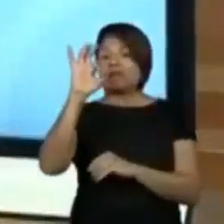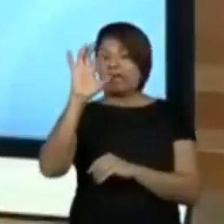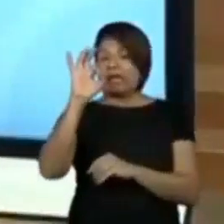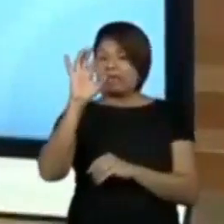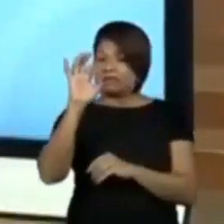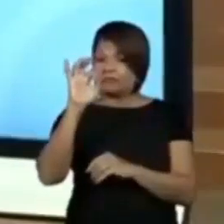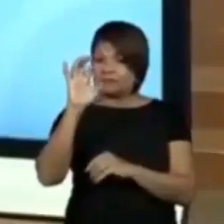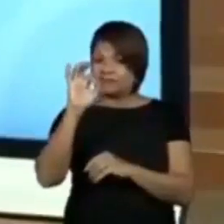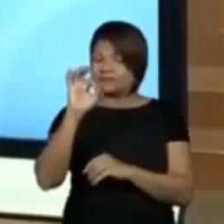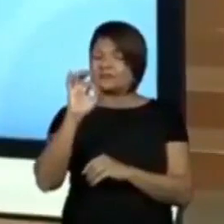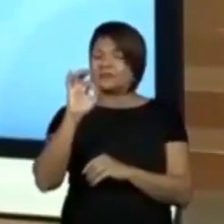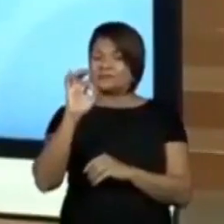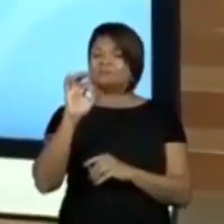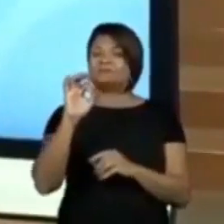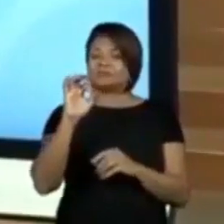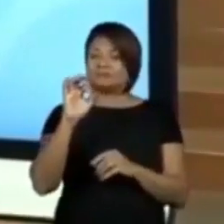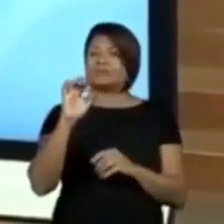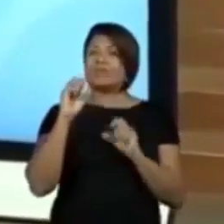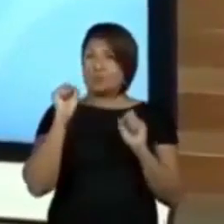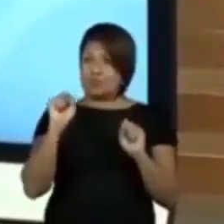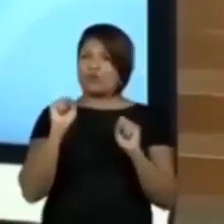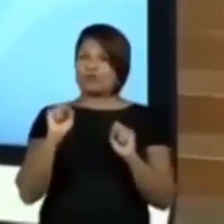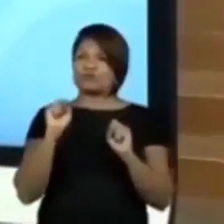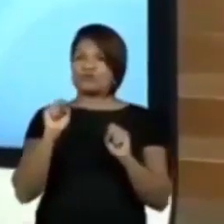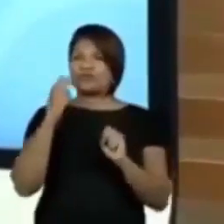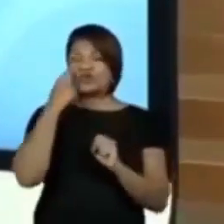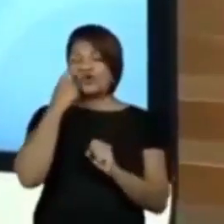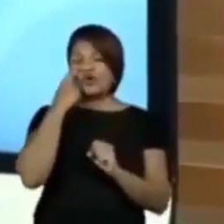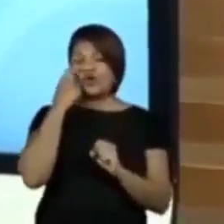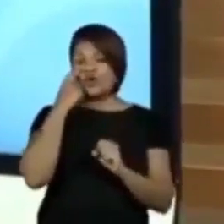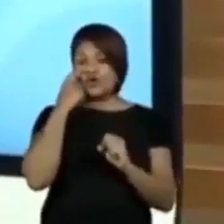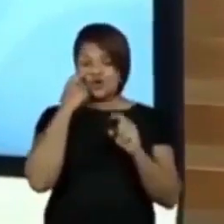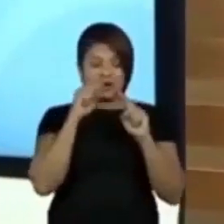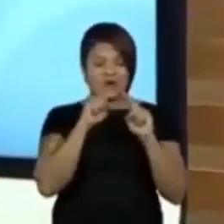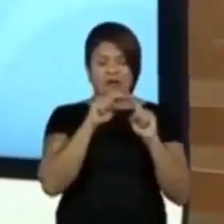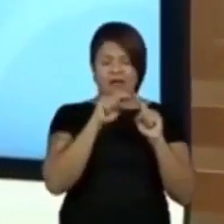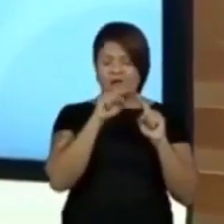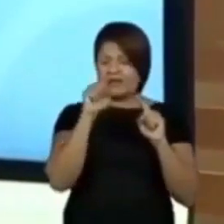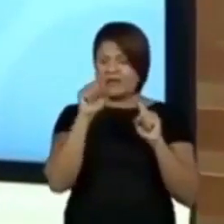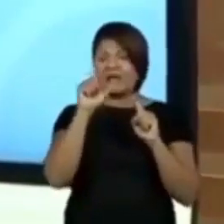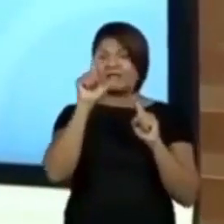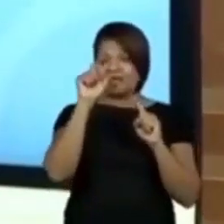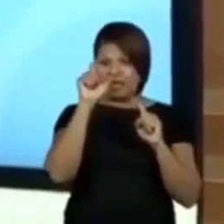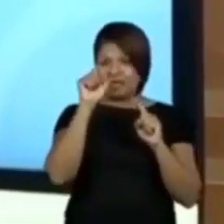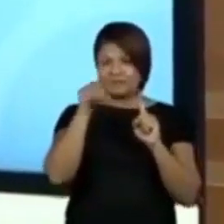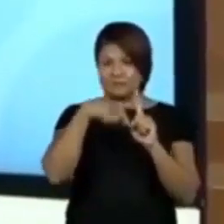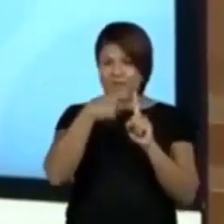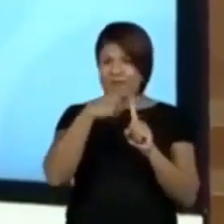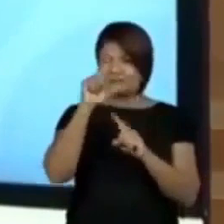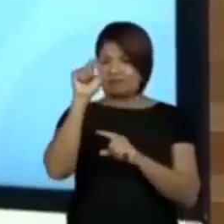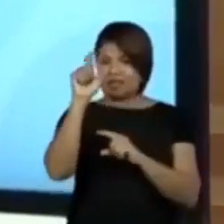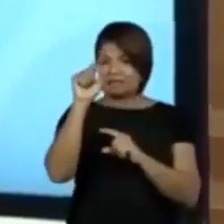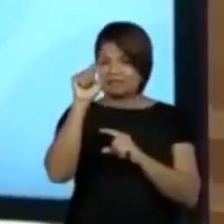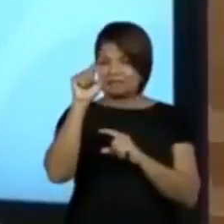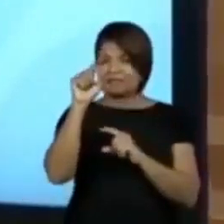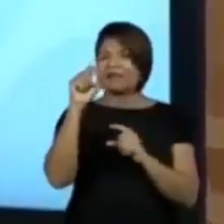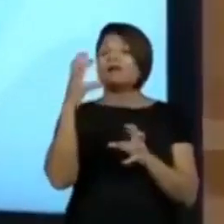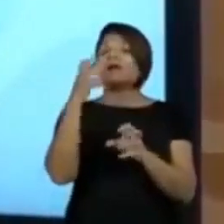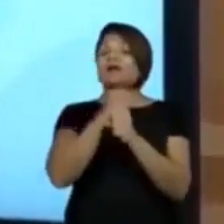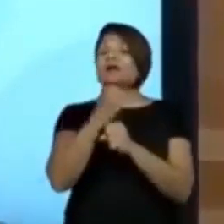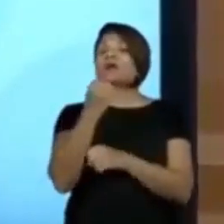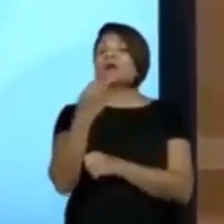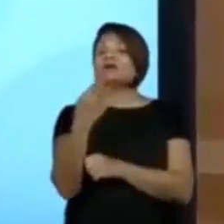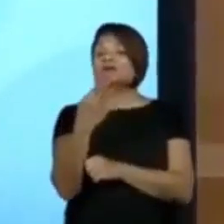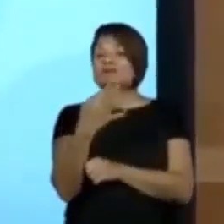posso andar 10. Em quem eu vou chegar, pessoal? Certeza. Olha, tem gente já